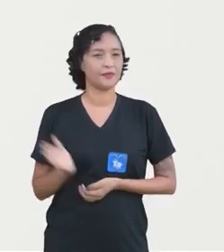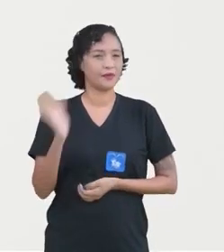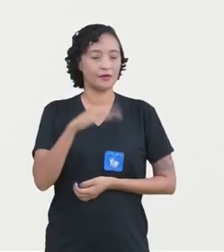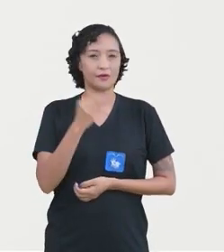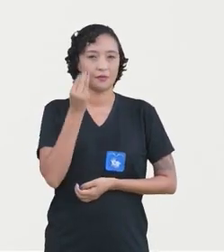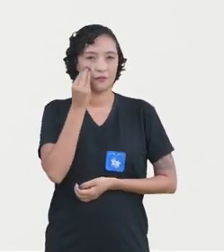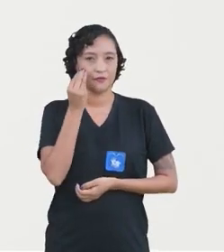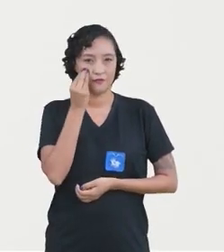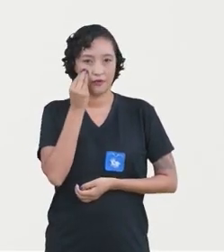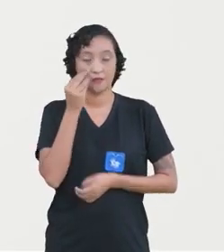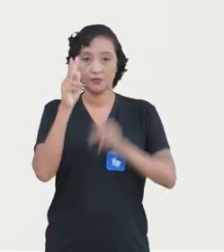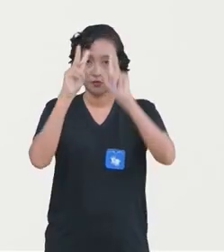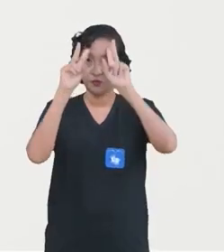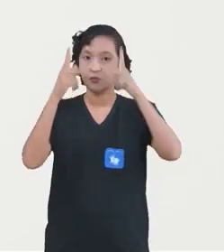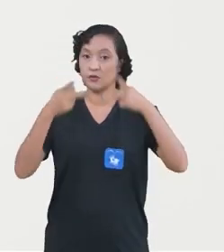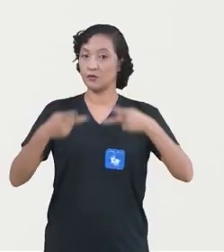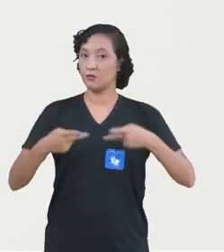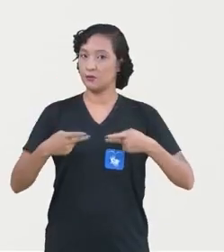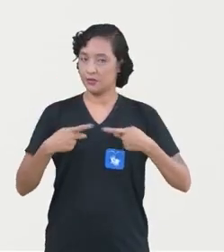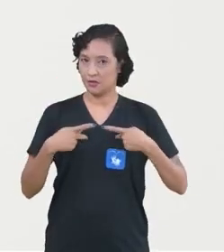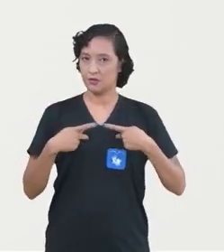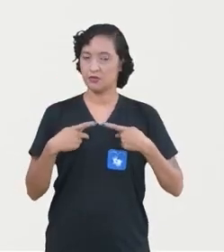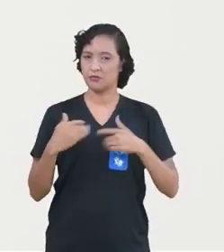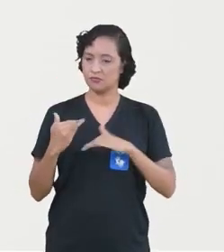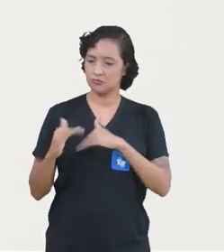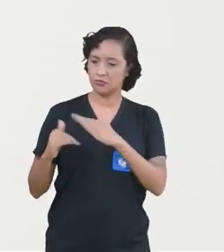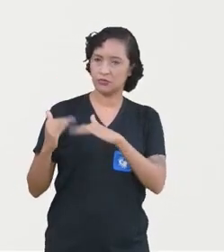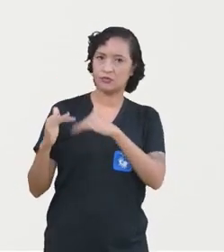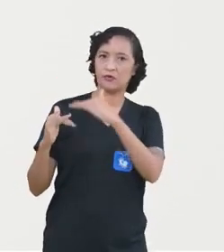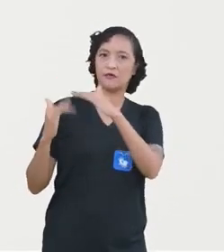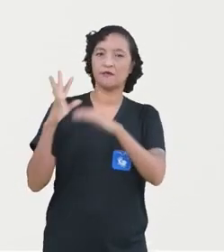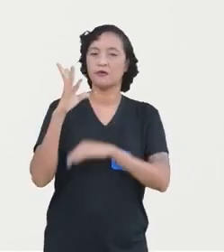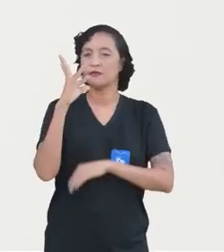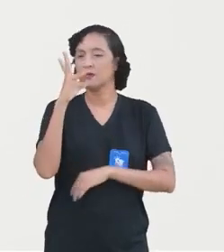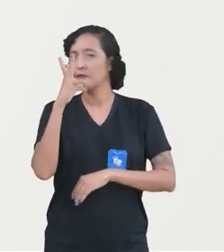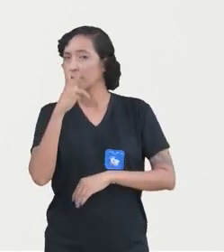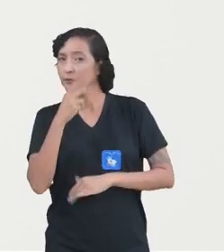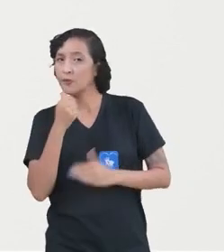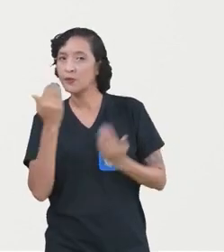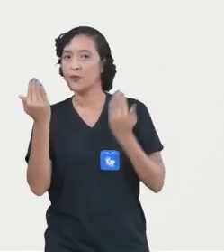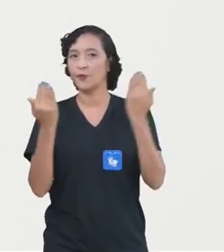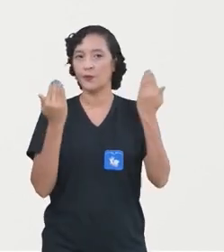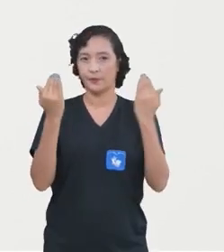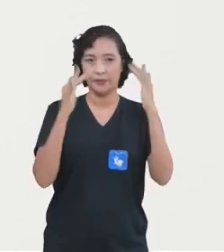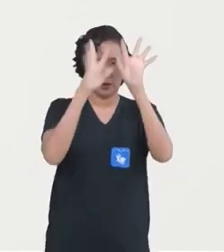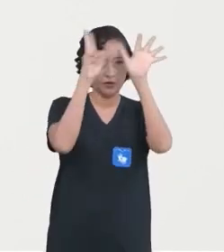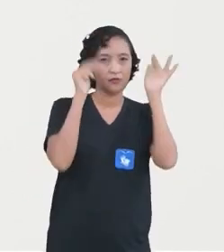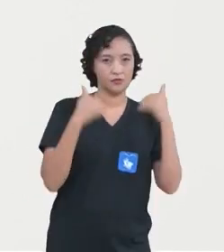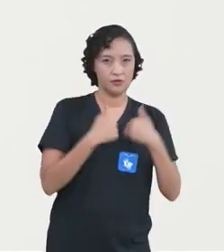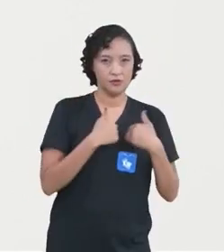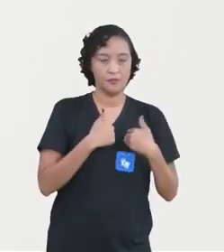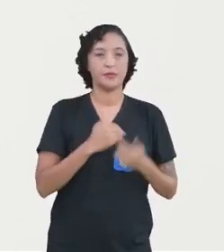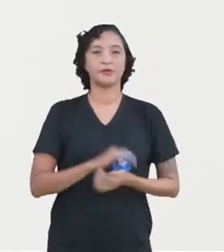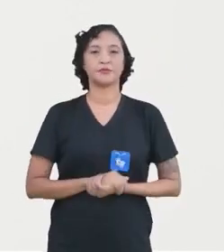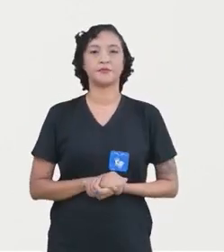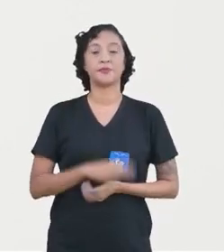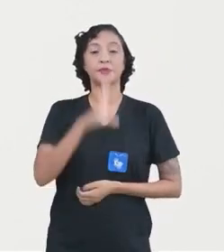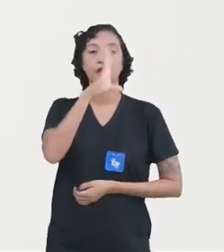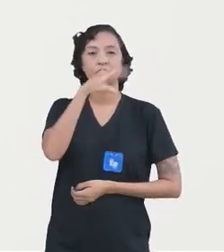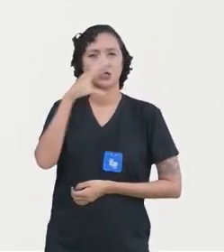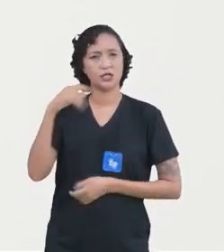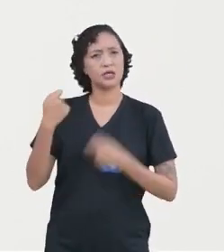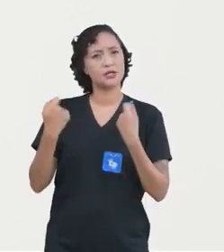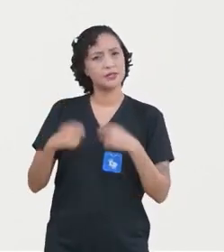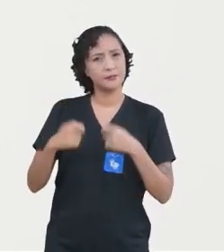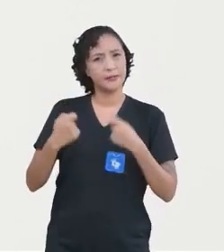O ser humano desenvolve-se mais lentamente que alguns animais. As crianças precisam de